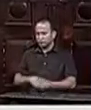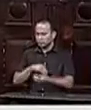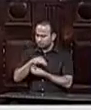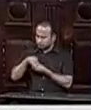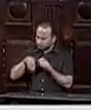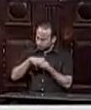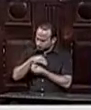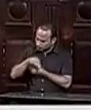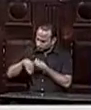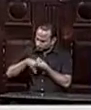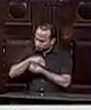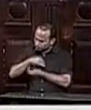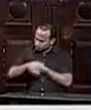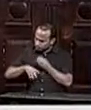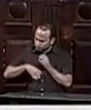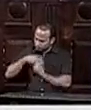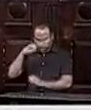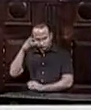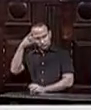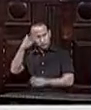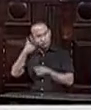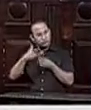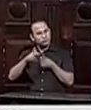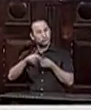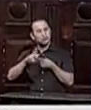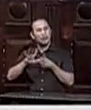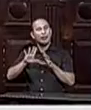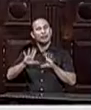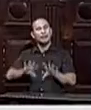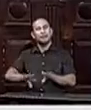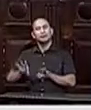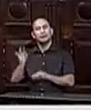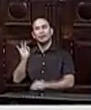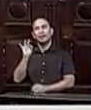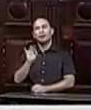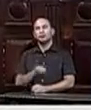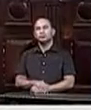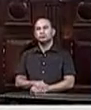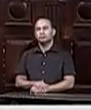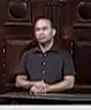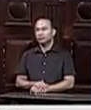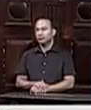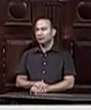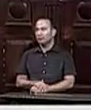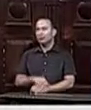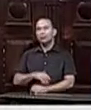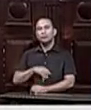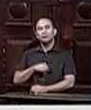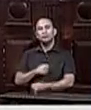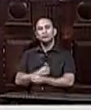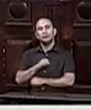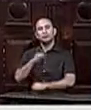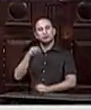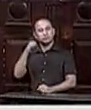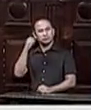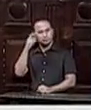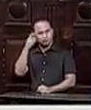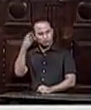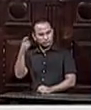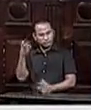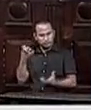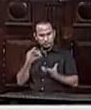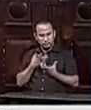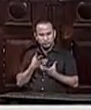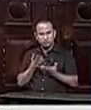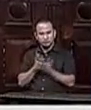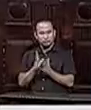envolvidos na busca de solução. Mas, obviamente, os maiores interessados na conclusão